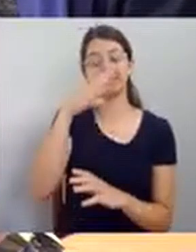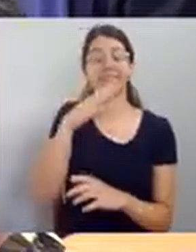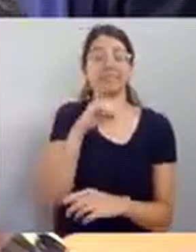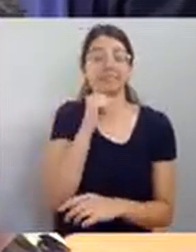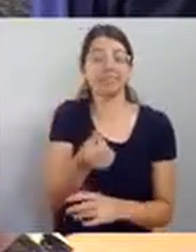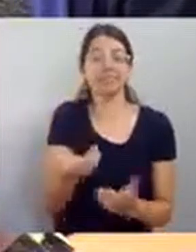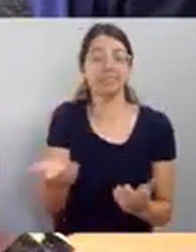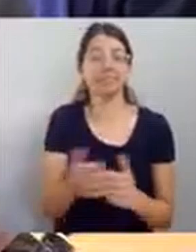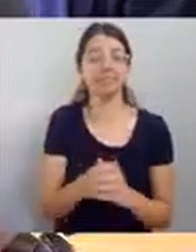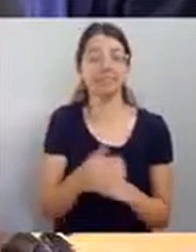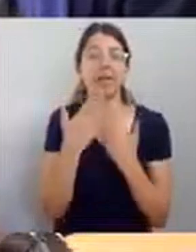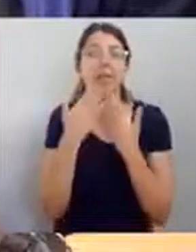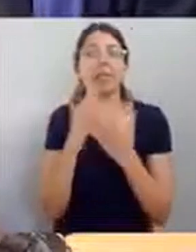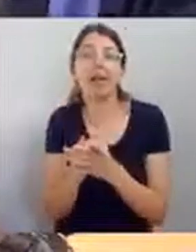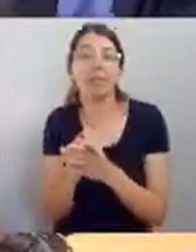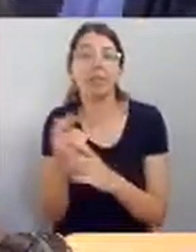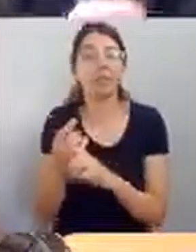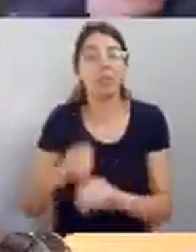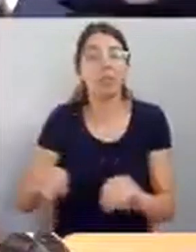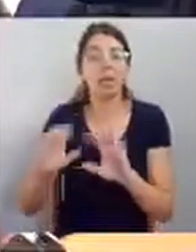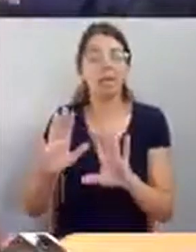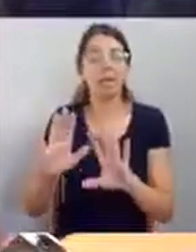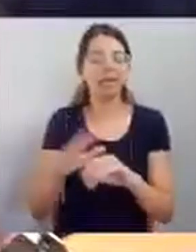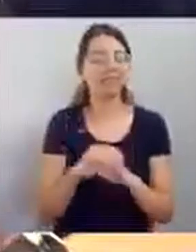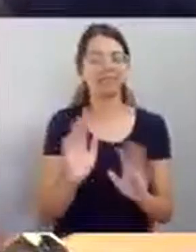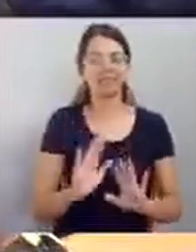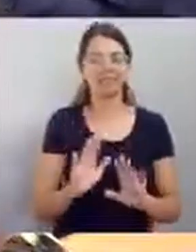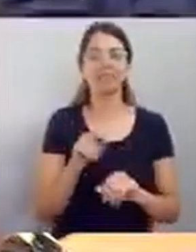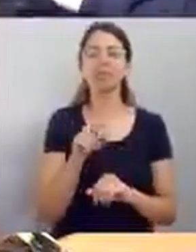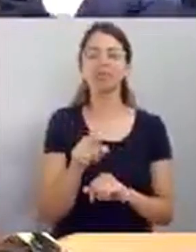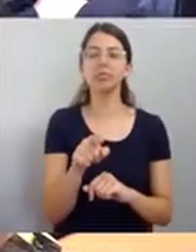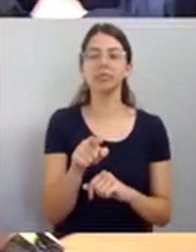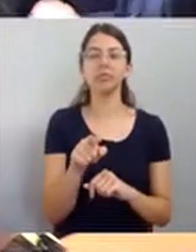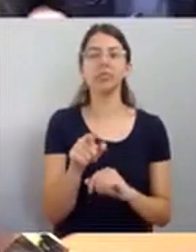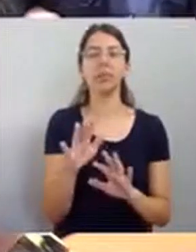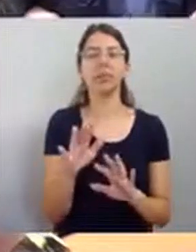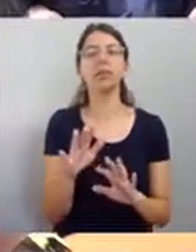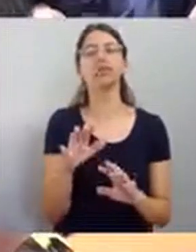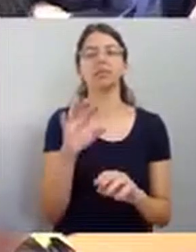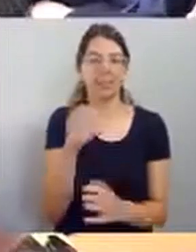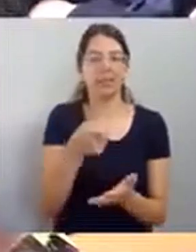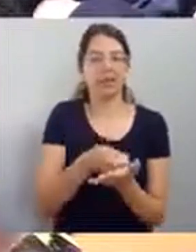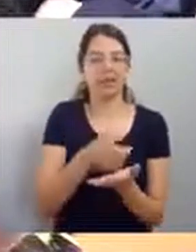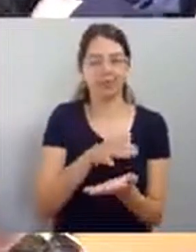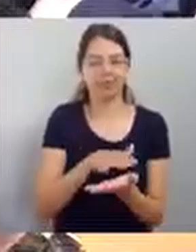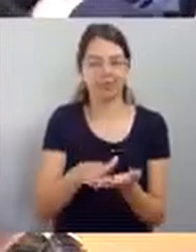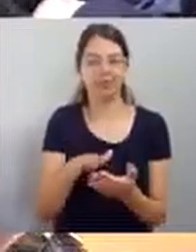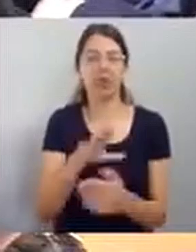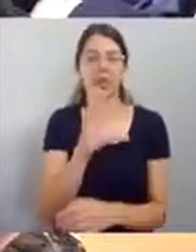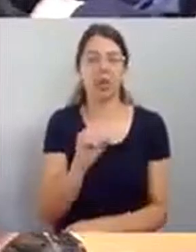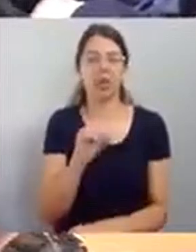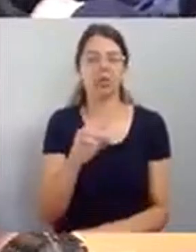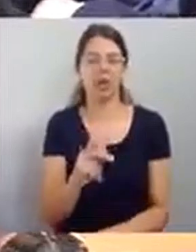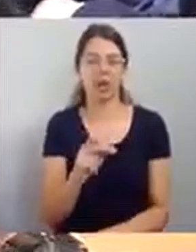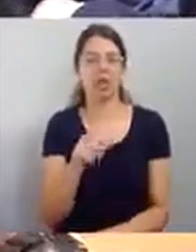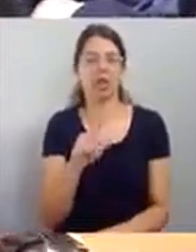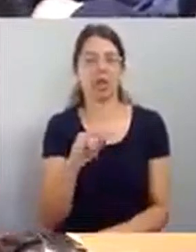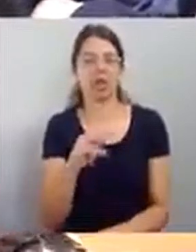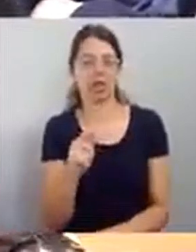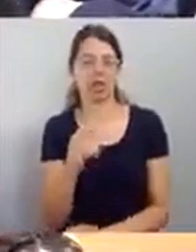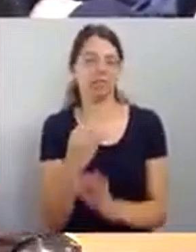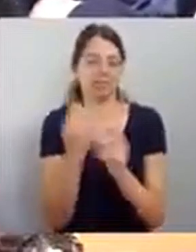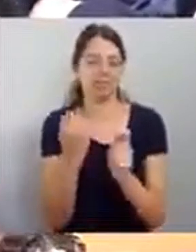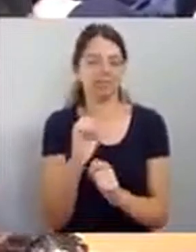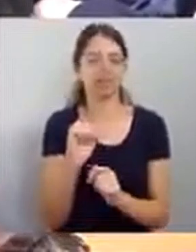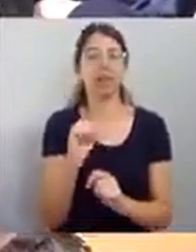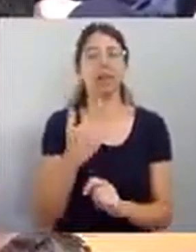pertinente declaração que está aqui em causa. Aquilo que está aqui em causa é a isenção de taxas do Festival Nós Alive. E é a nossa tradição não acompanhar